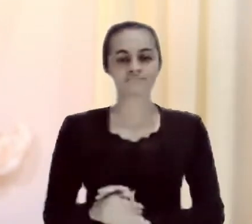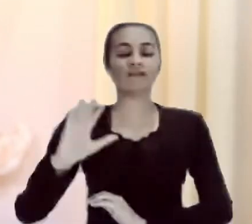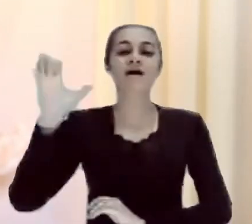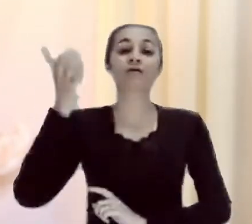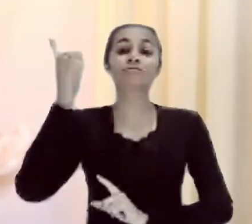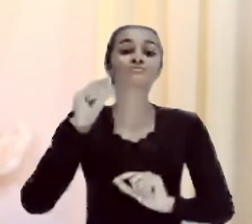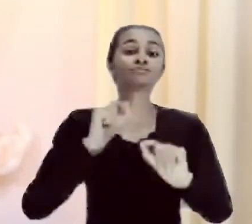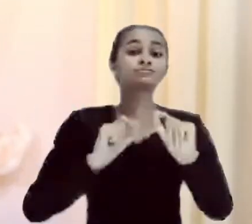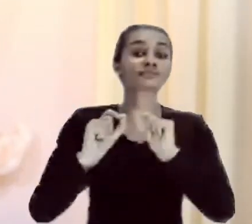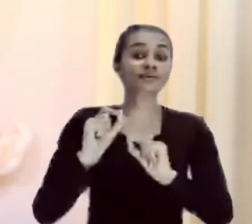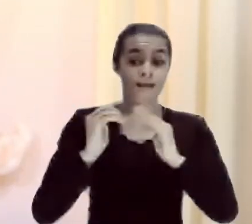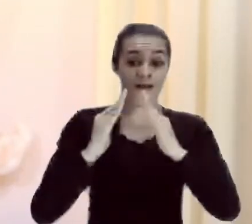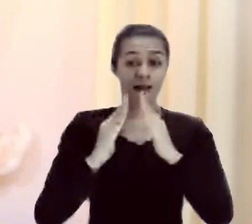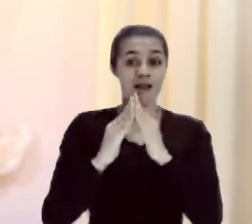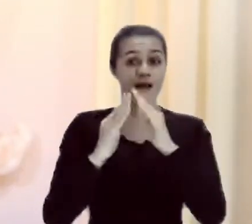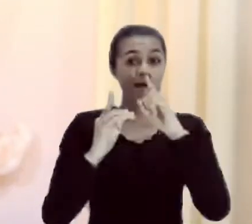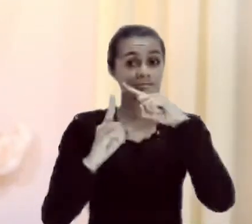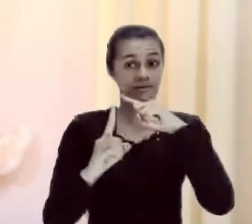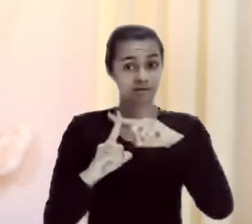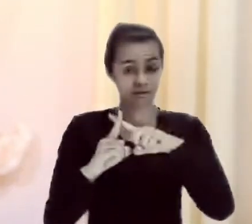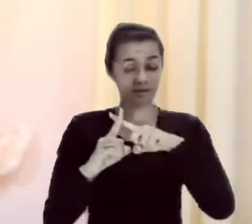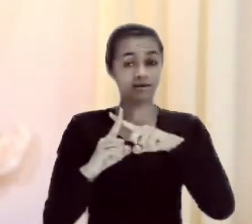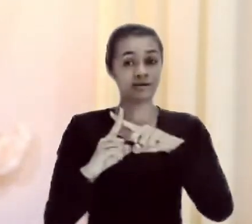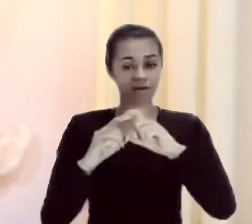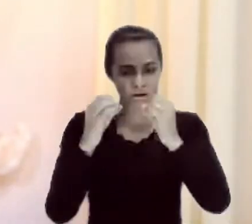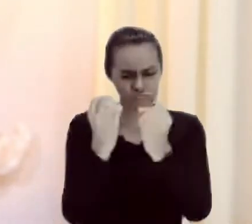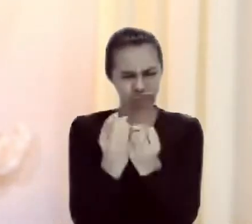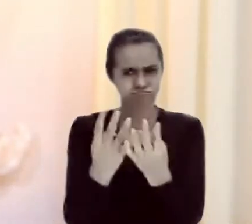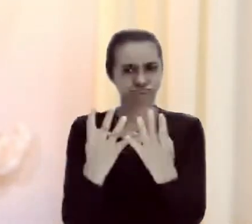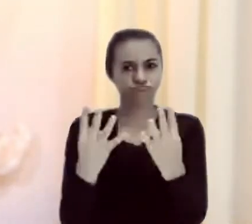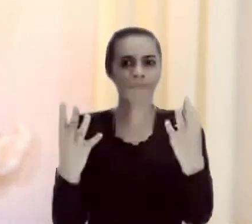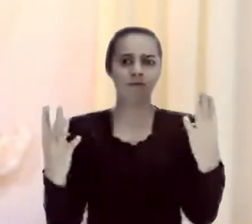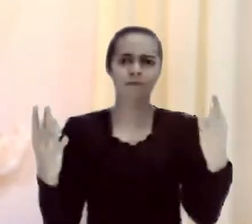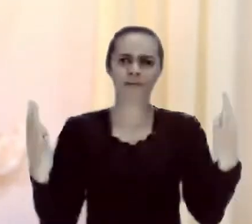crescia. Está lá no verso 7.